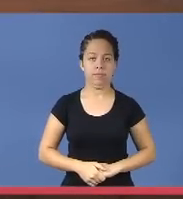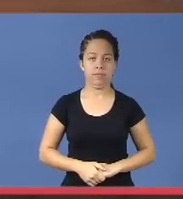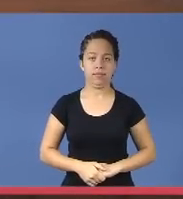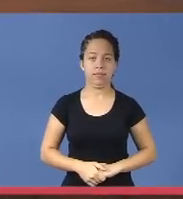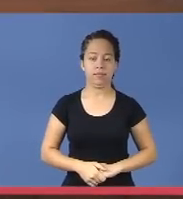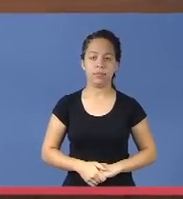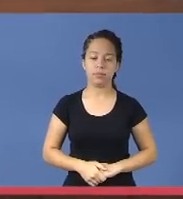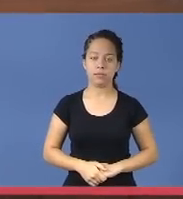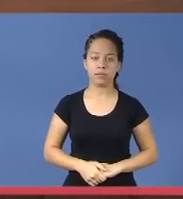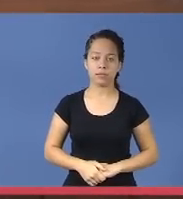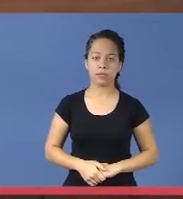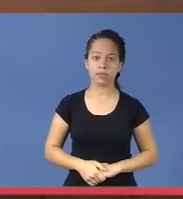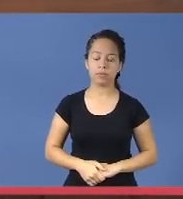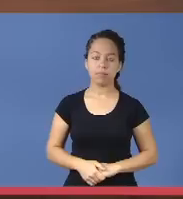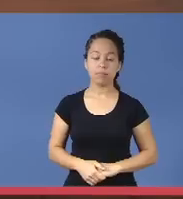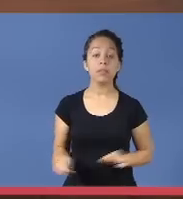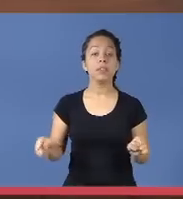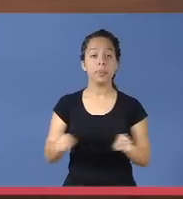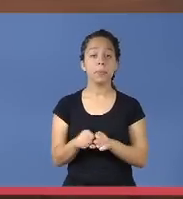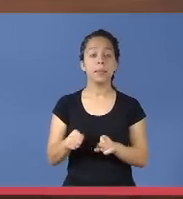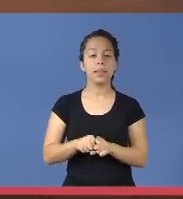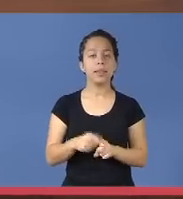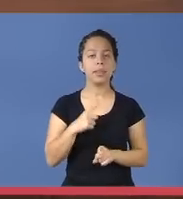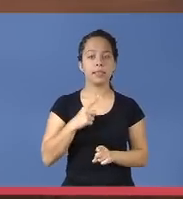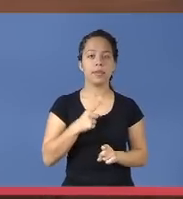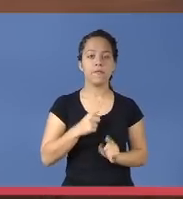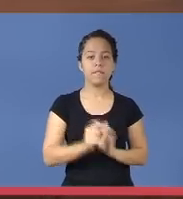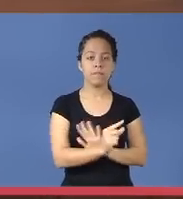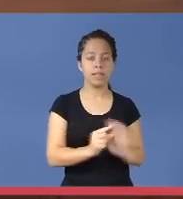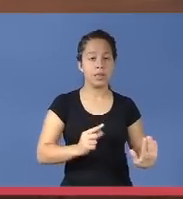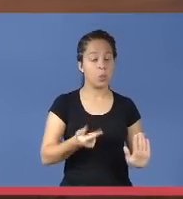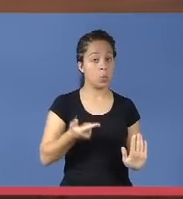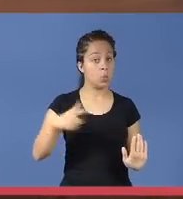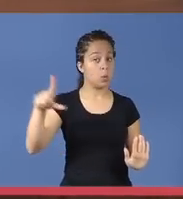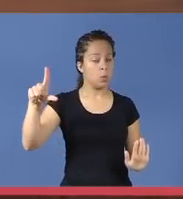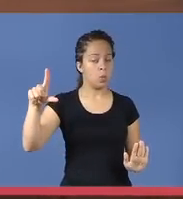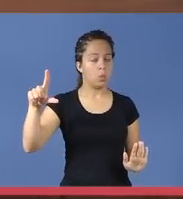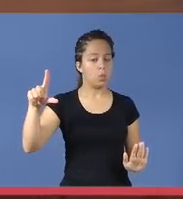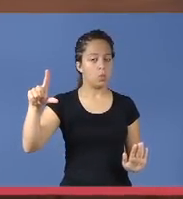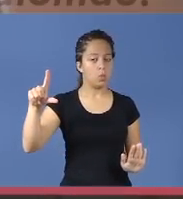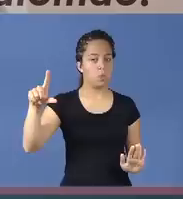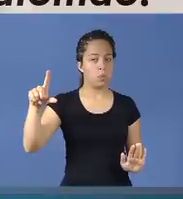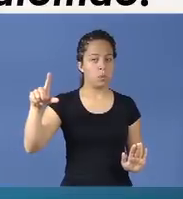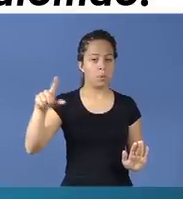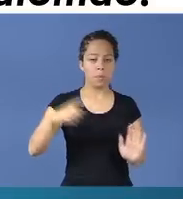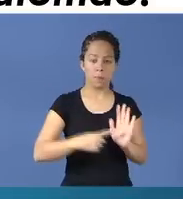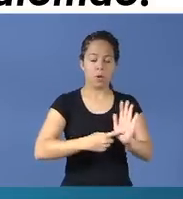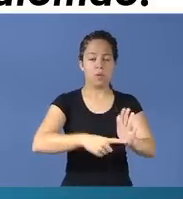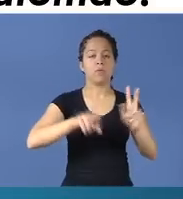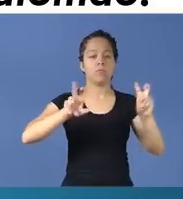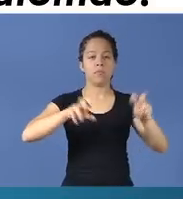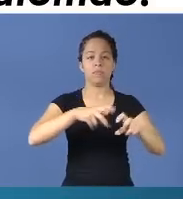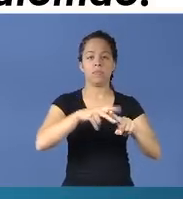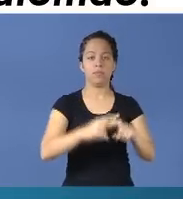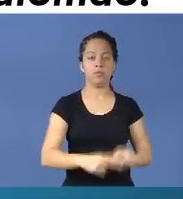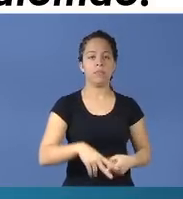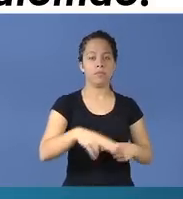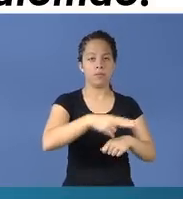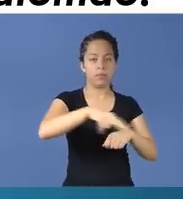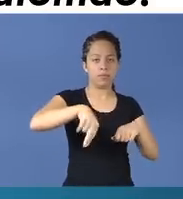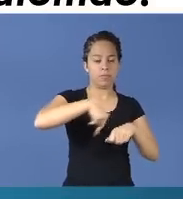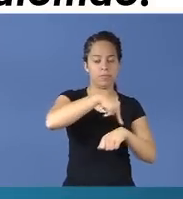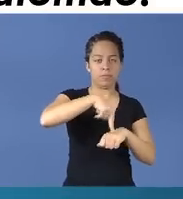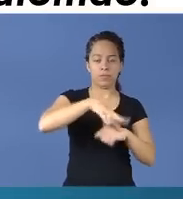encontramos também um outro versículo que eu gostaria Vamos que fosse... Vamos ver o versículo sobre a reforma da nação, então está aqui. Esse aqui também. Esse é